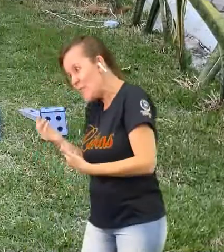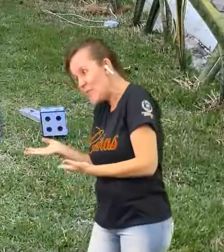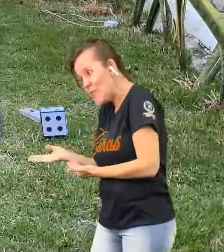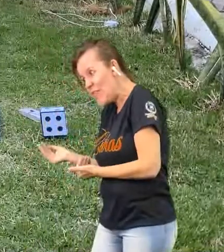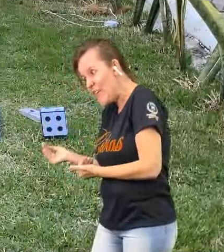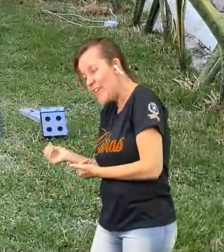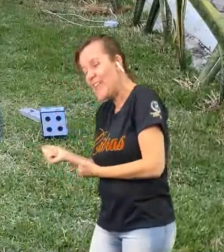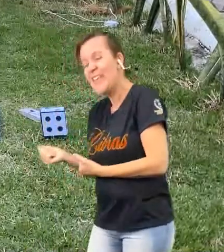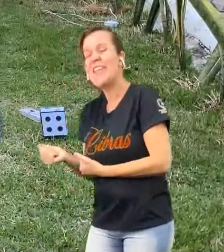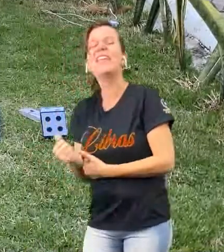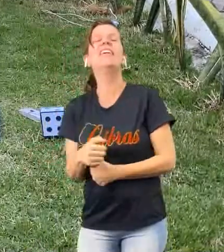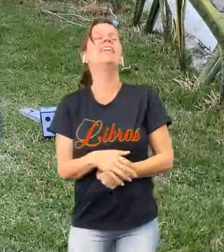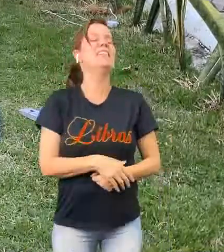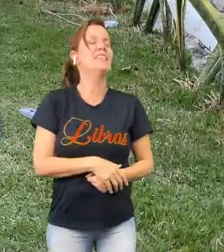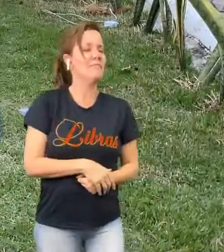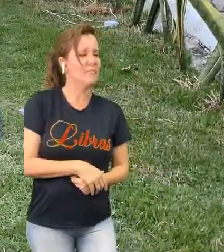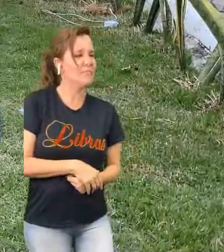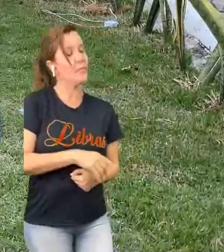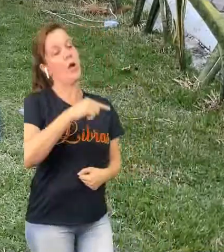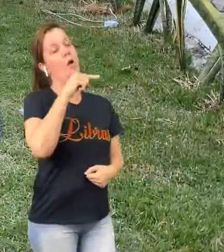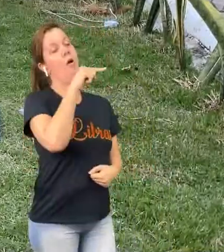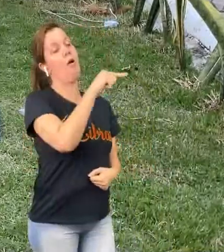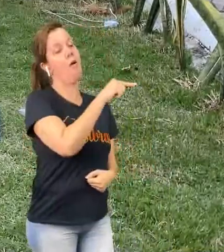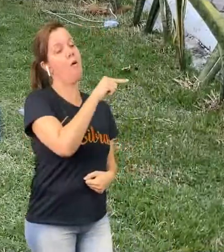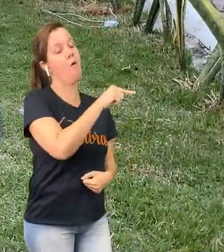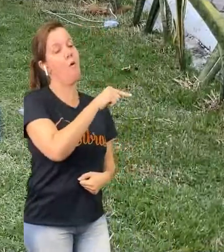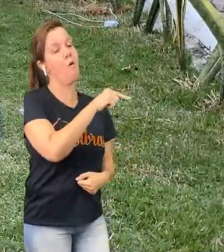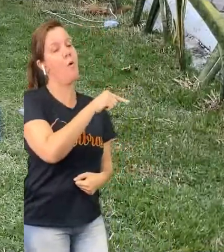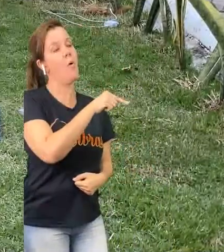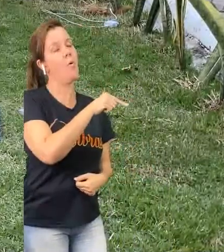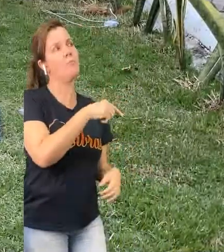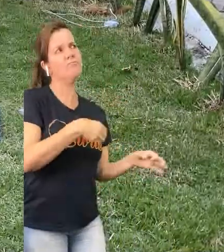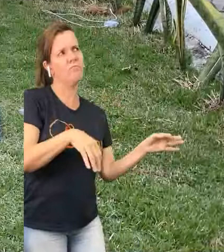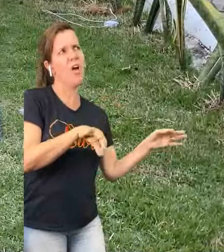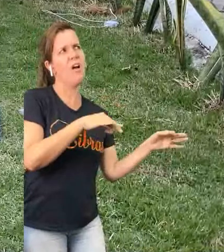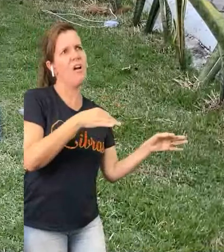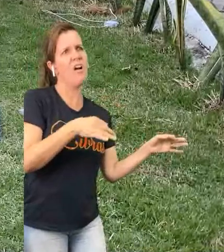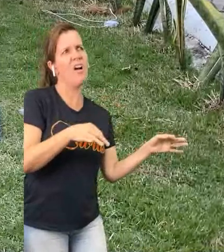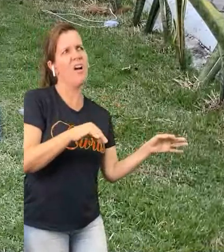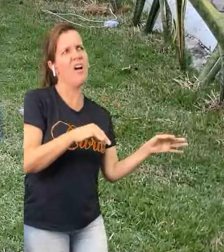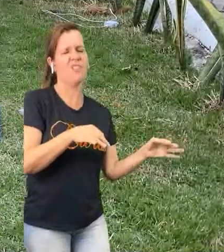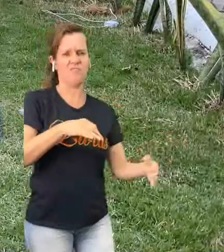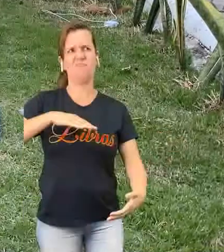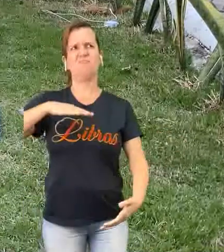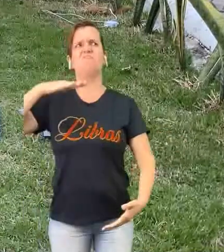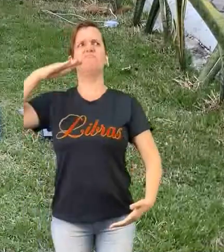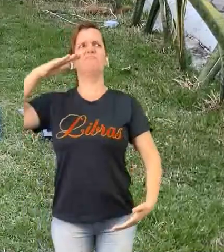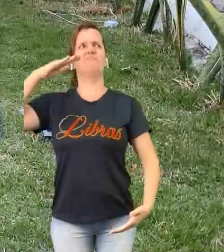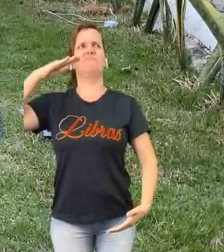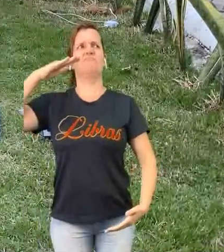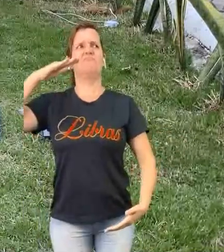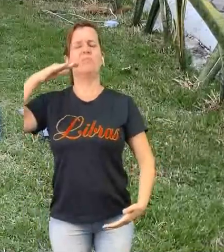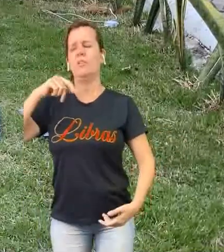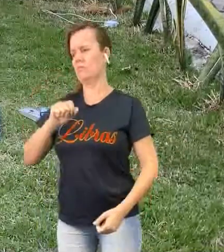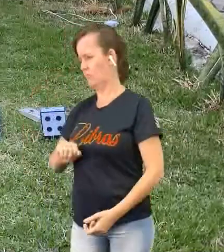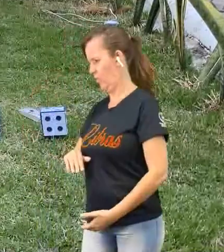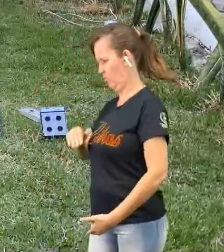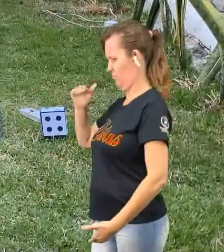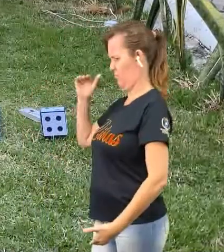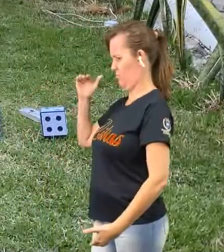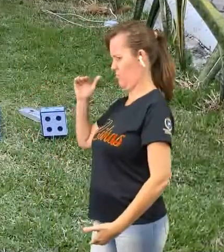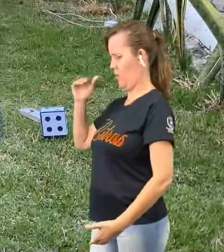novinha! Sim. E você tava tocando um violino muito grande. Violino grande? Você